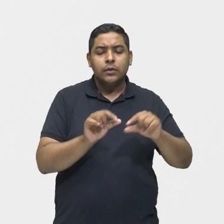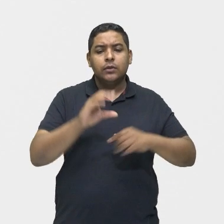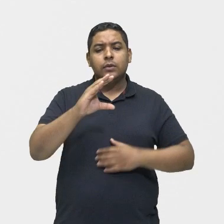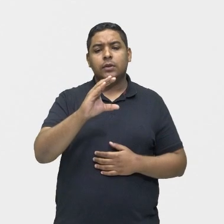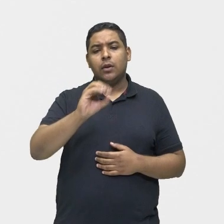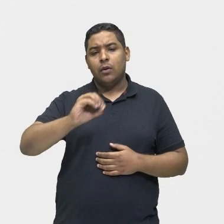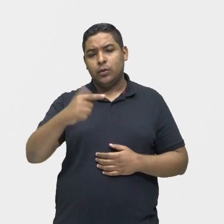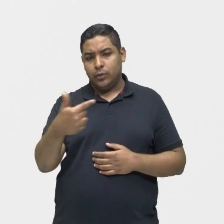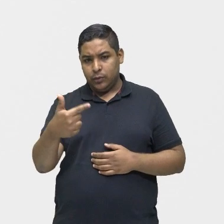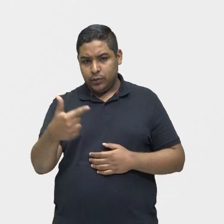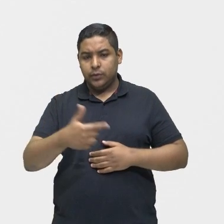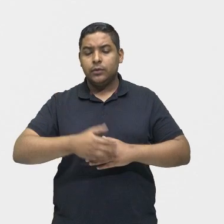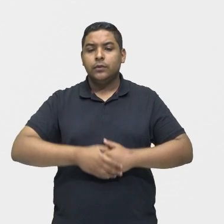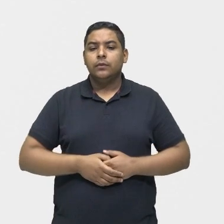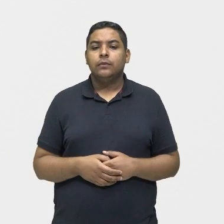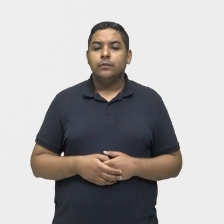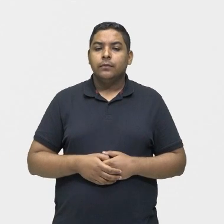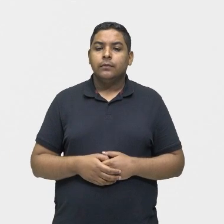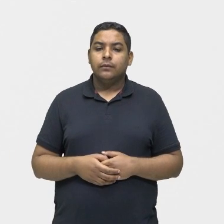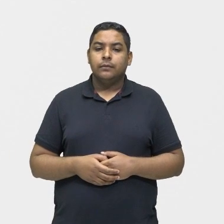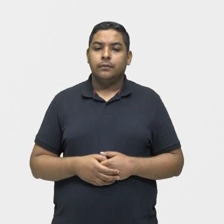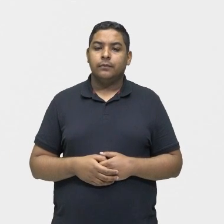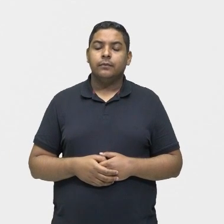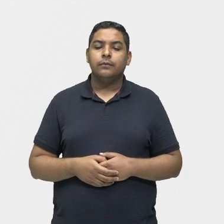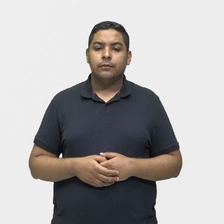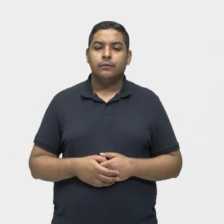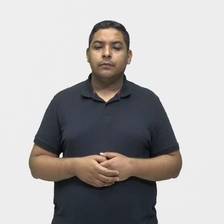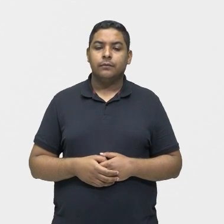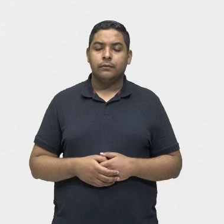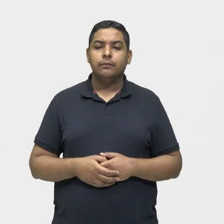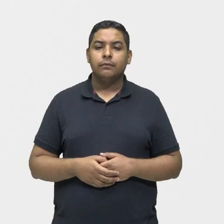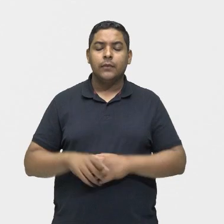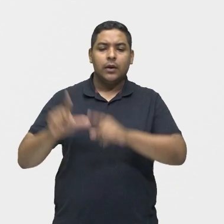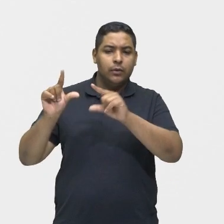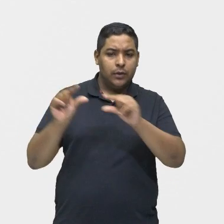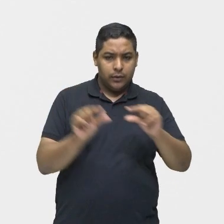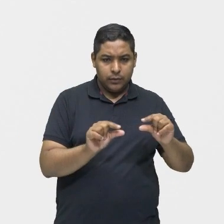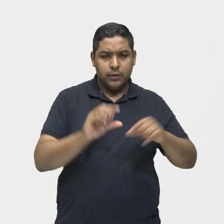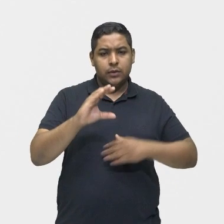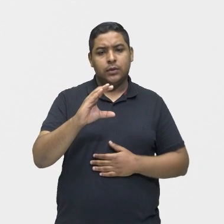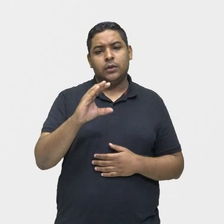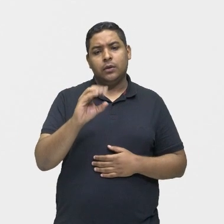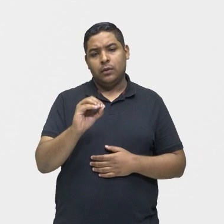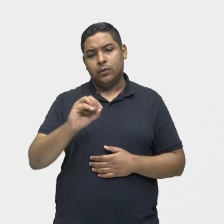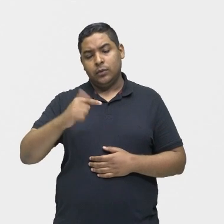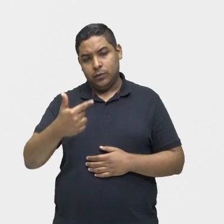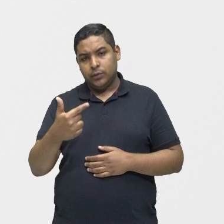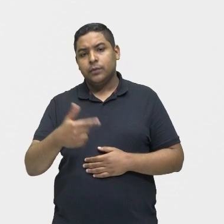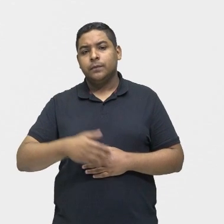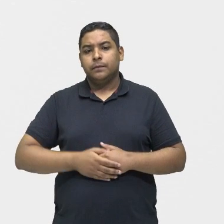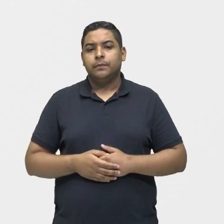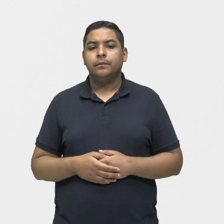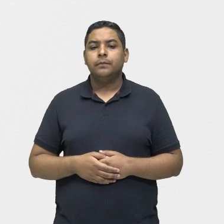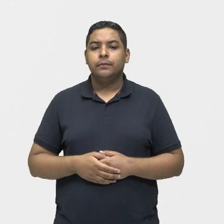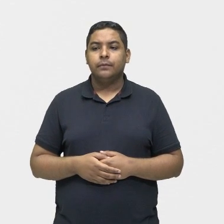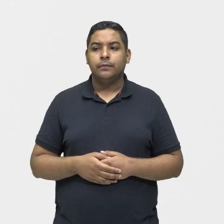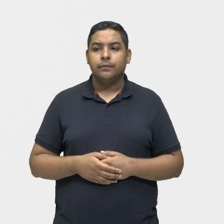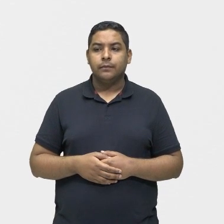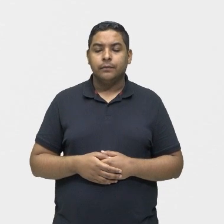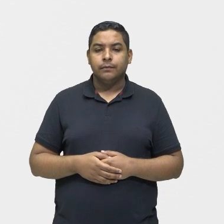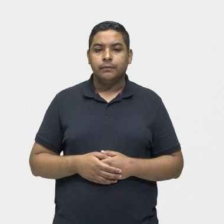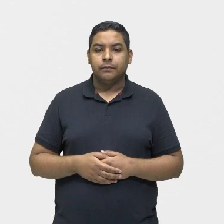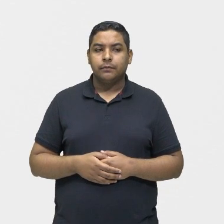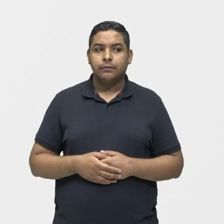gás carbônico, tá? Então, é uma forma aí de reduzir o efeito estufa. Então, outra situação, né,